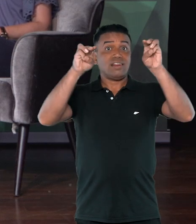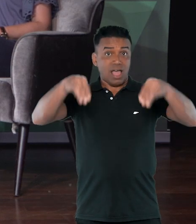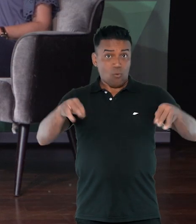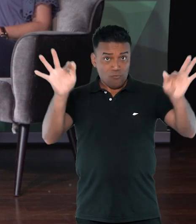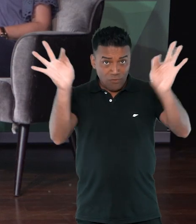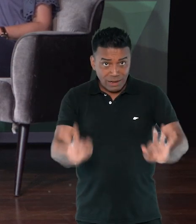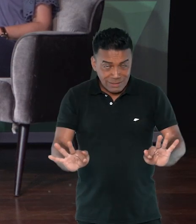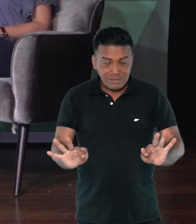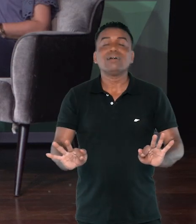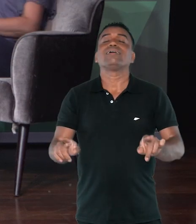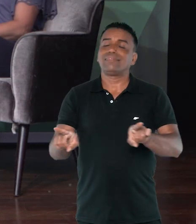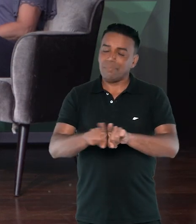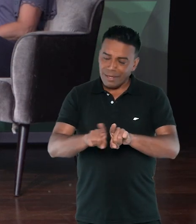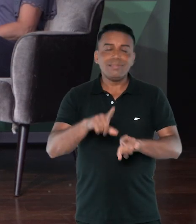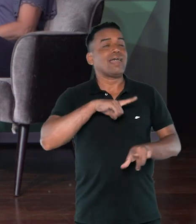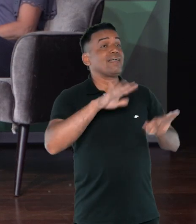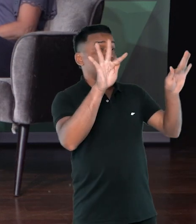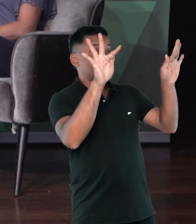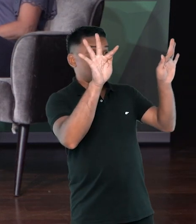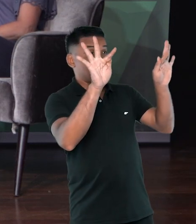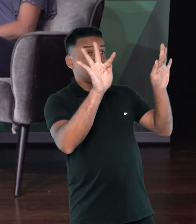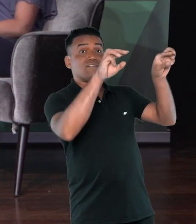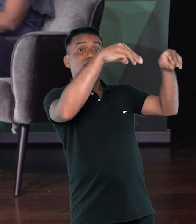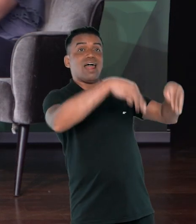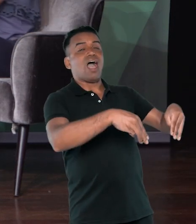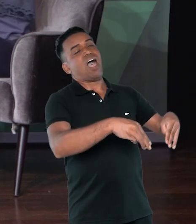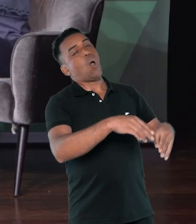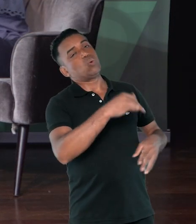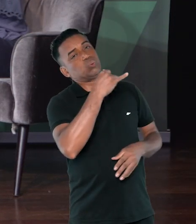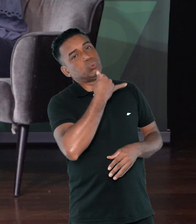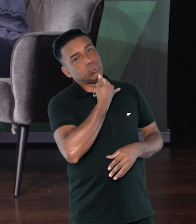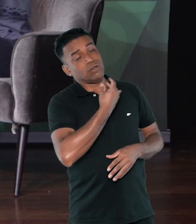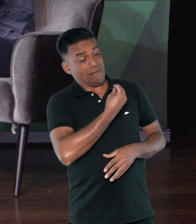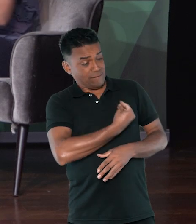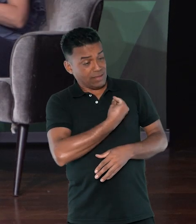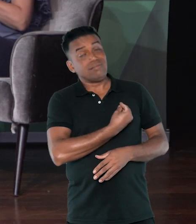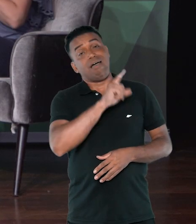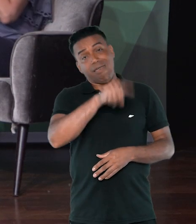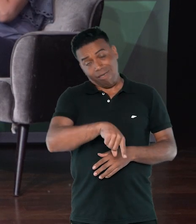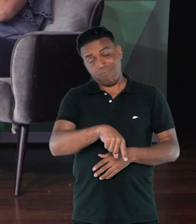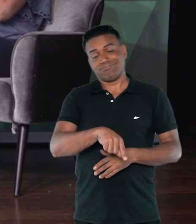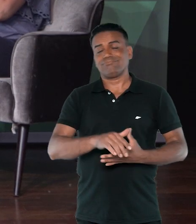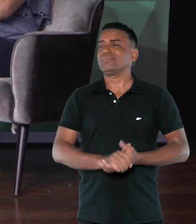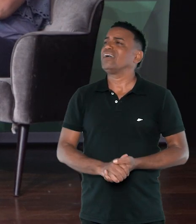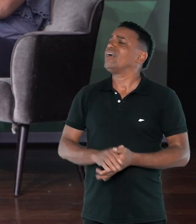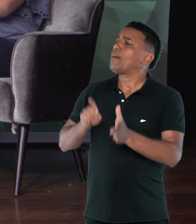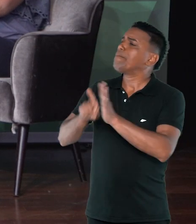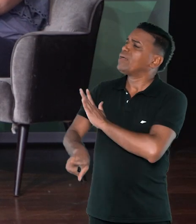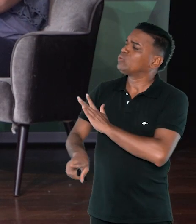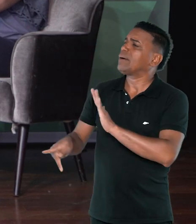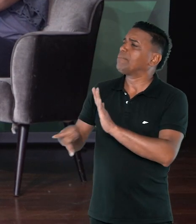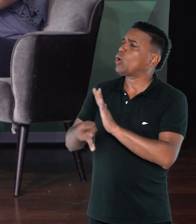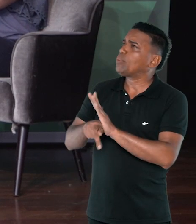é a vida como ela é, né? Isso que eu ia perguntar a respeito da ficcionalização aqui. Todos